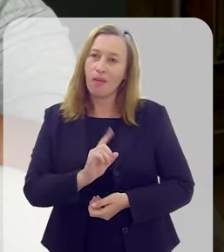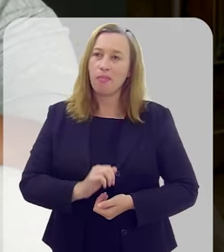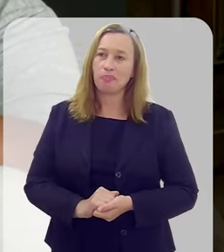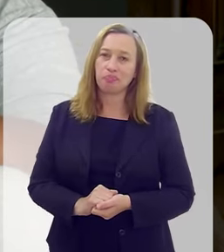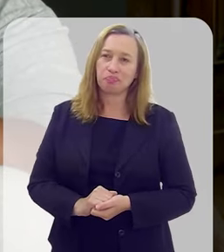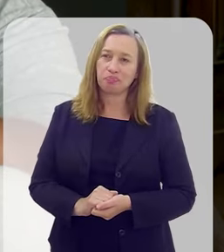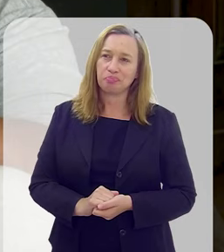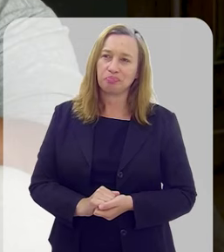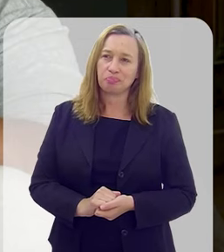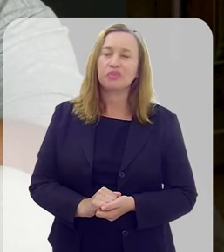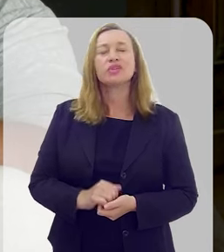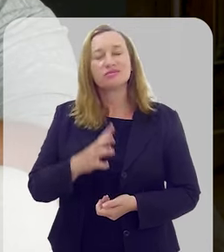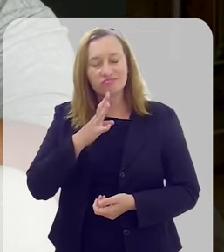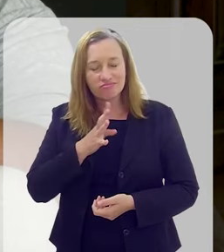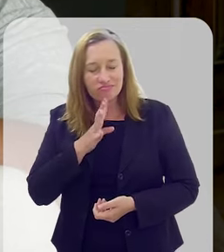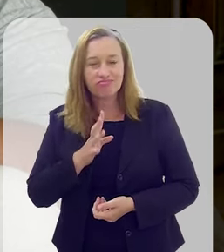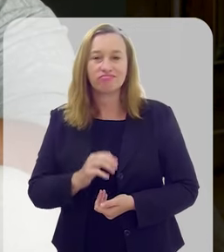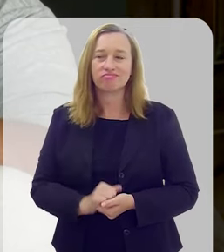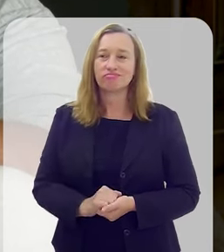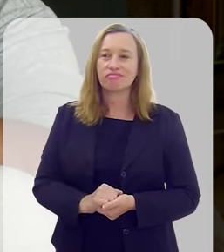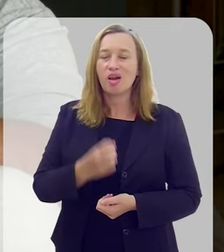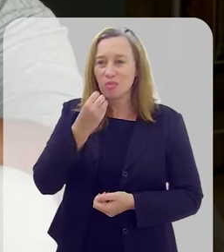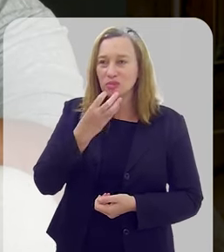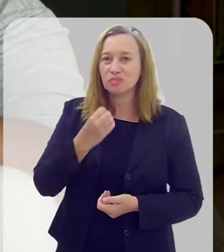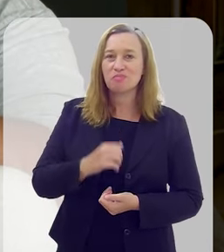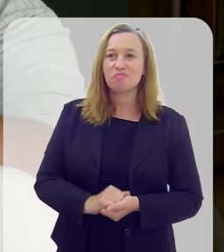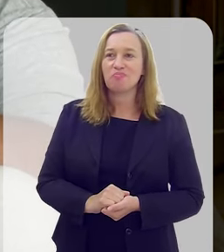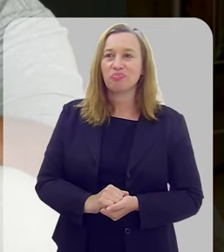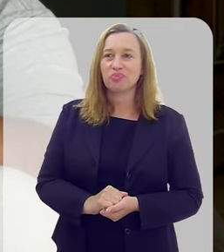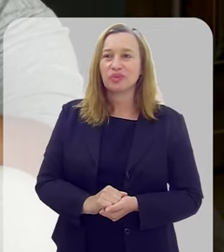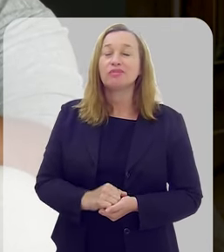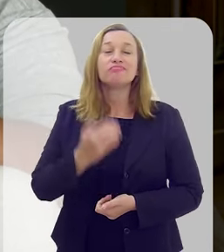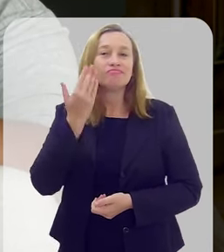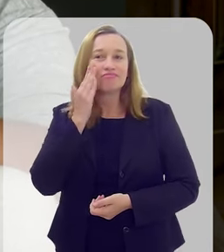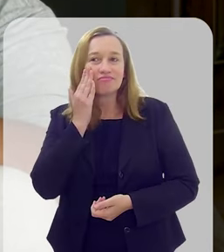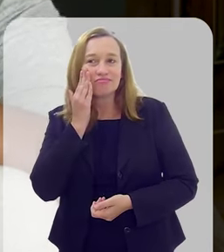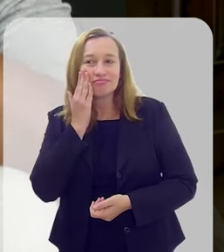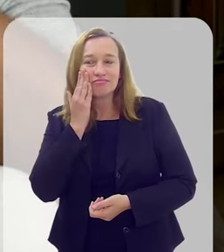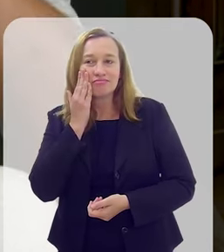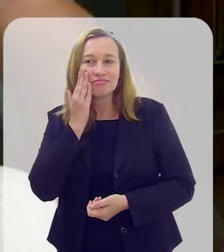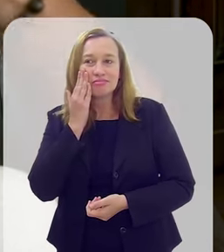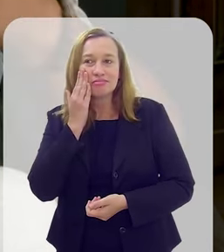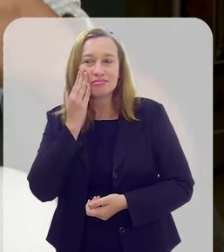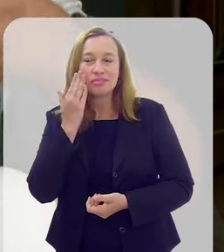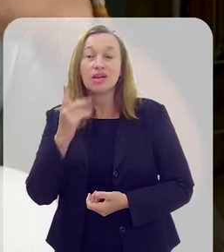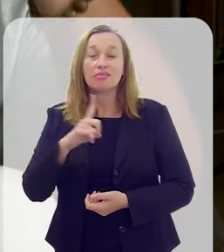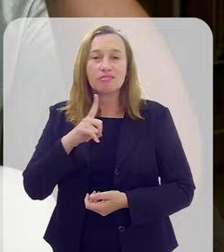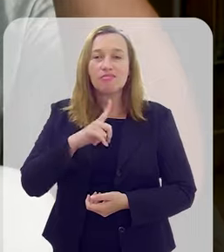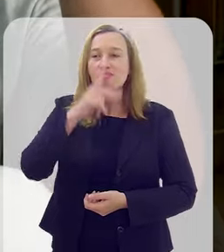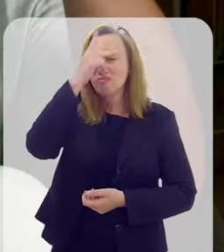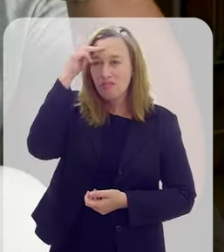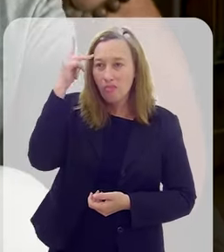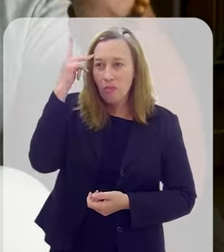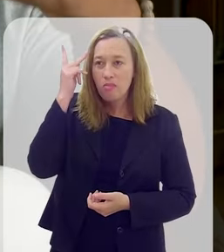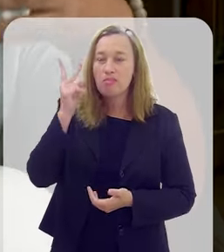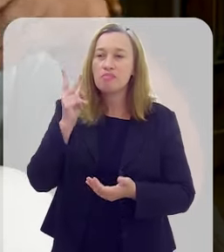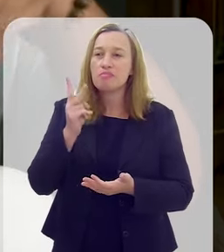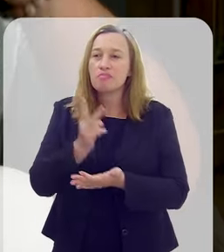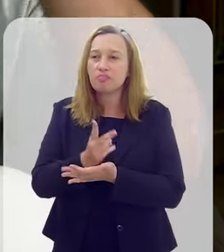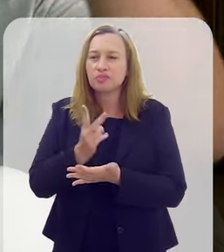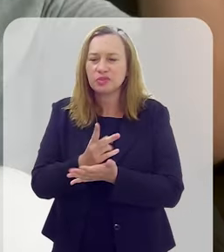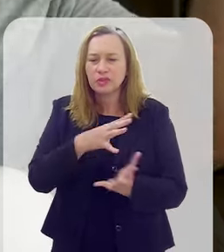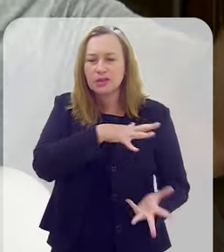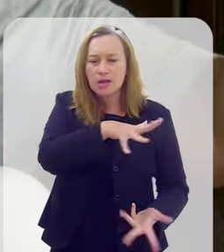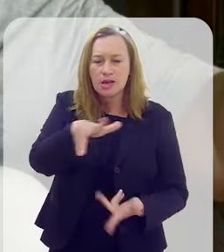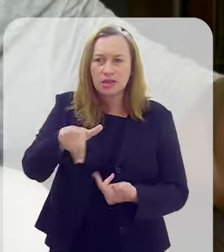não está sozinho sabe isso é legal isso é muito bom se a gente entender que a gente tem pessoas